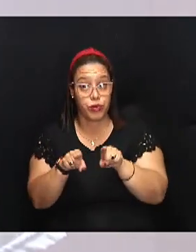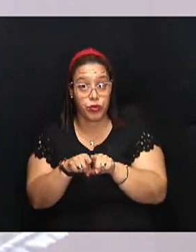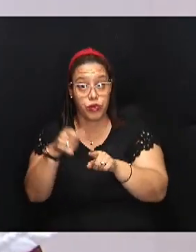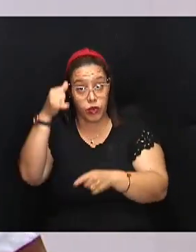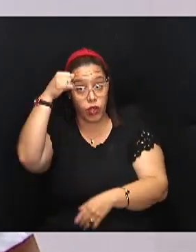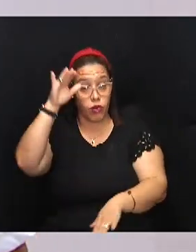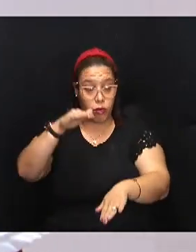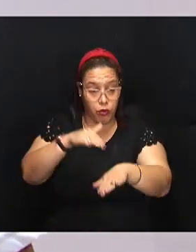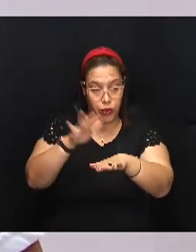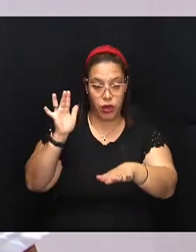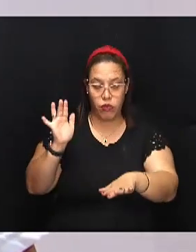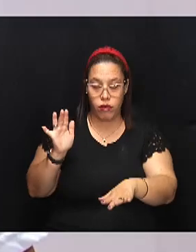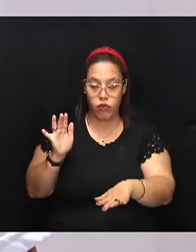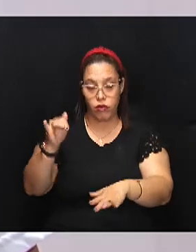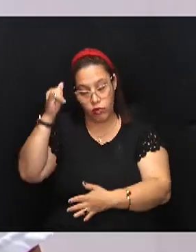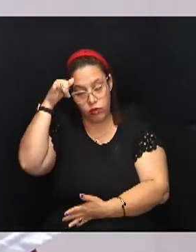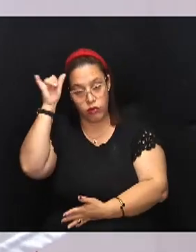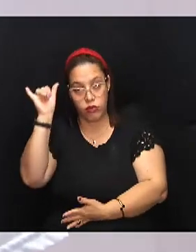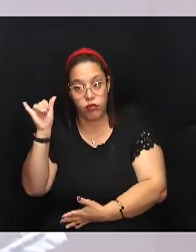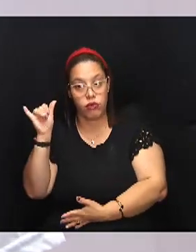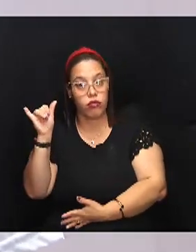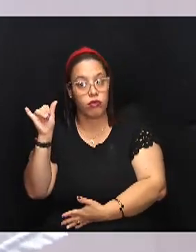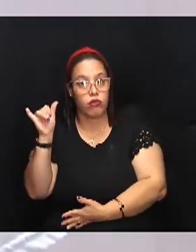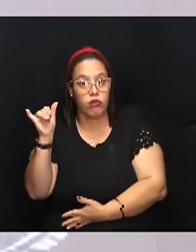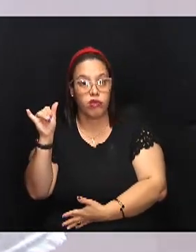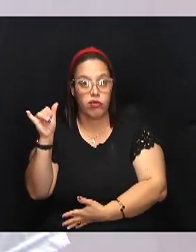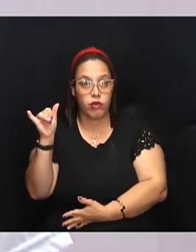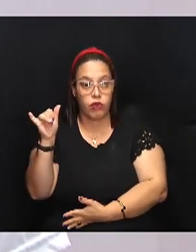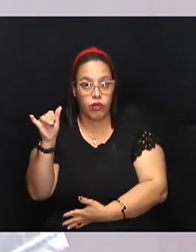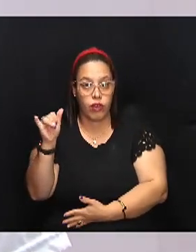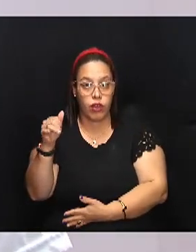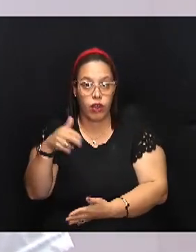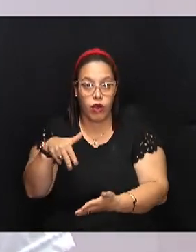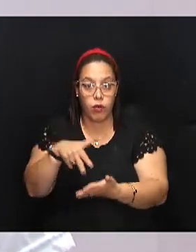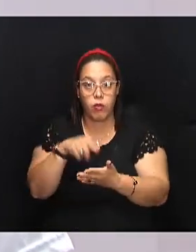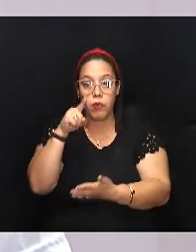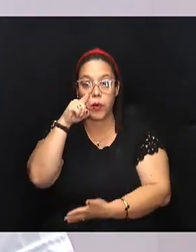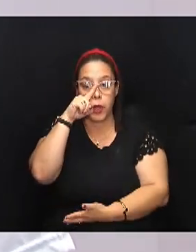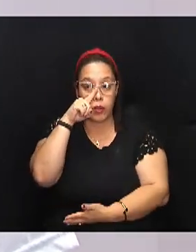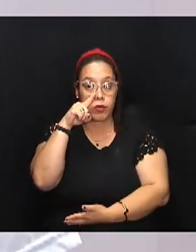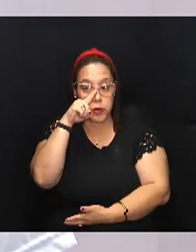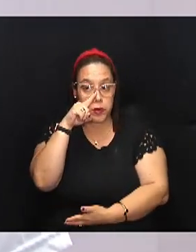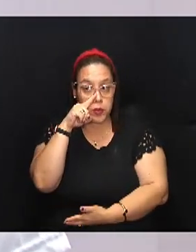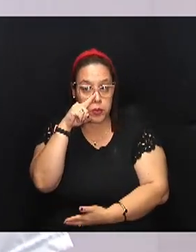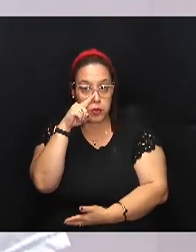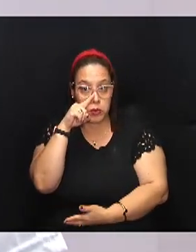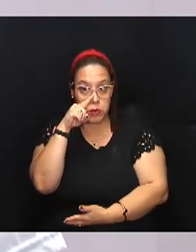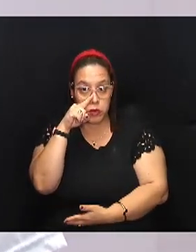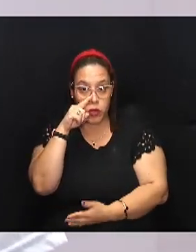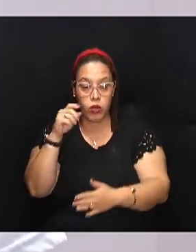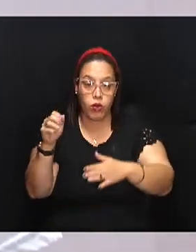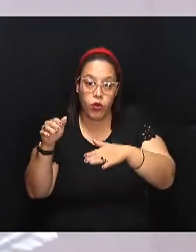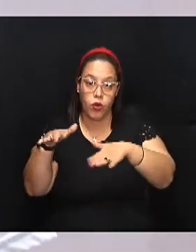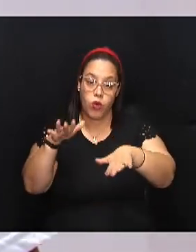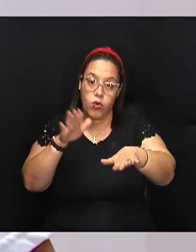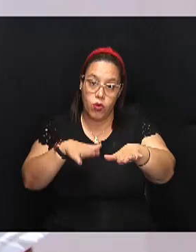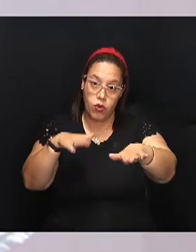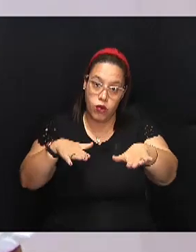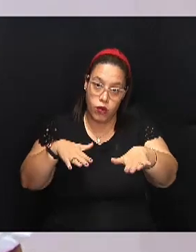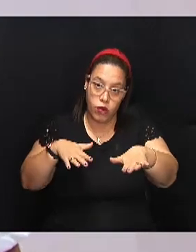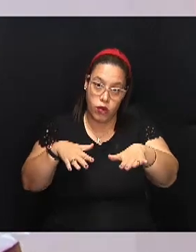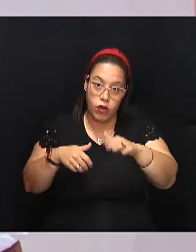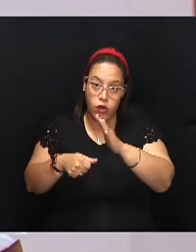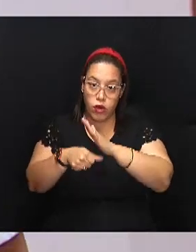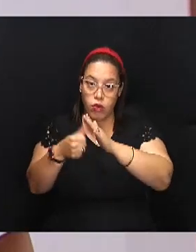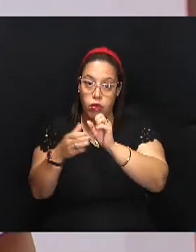pôr a mão, evitar se colocar em situações de risco, às vezes se você está numa estrada em movimento, tem que prezar primeiro